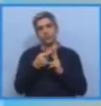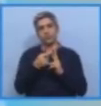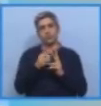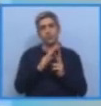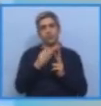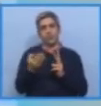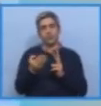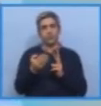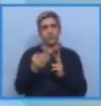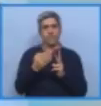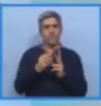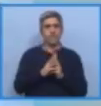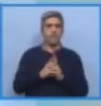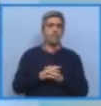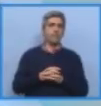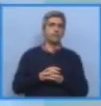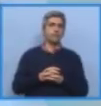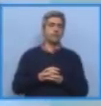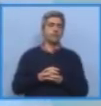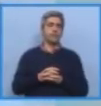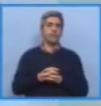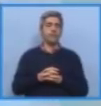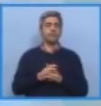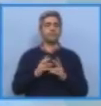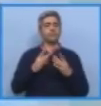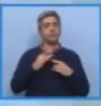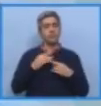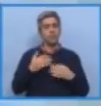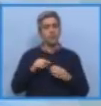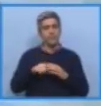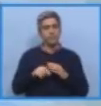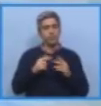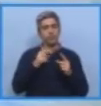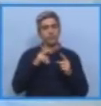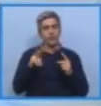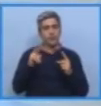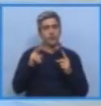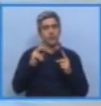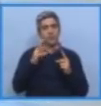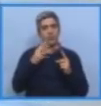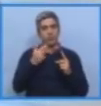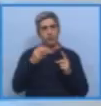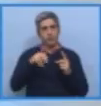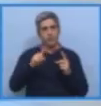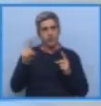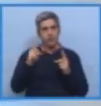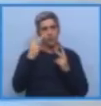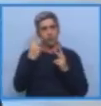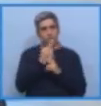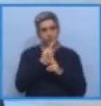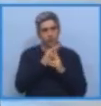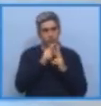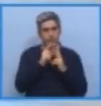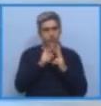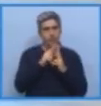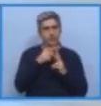banda, há um outro lado. O que nos toca profundamente em Tomé são duas coisas. Em primeiro lugar, porque ele